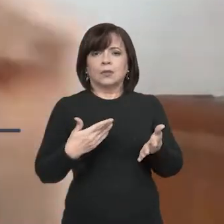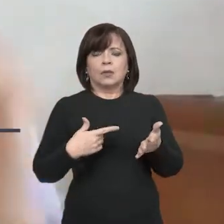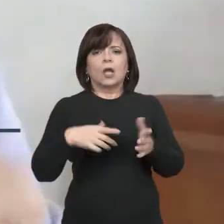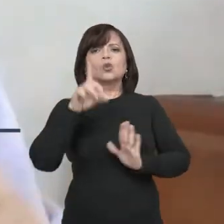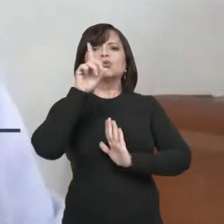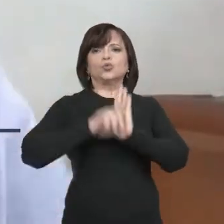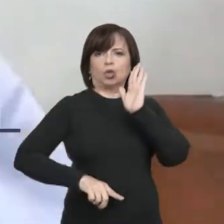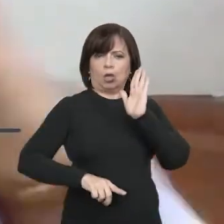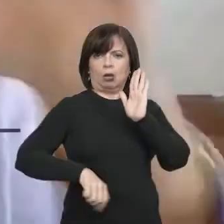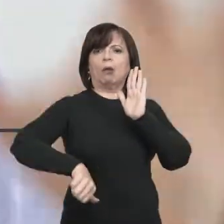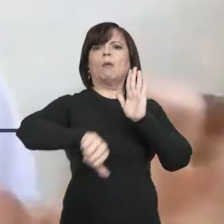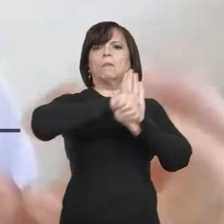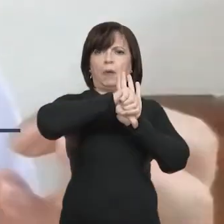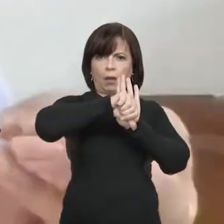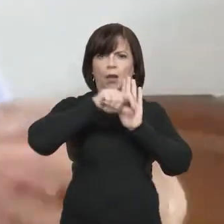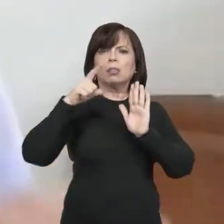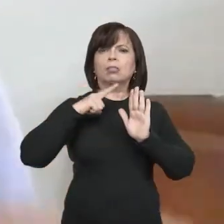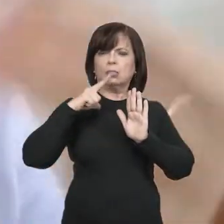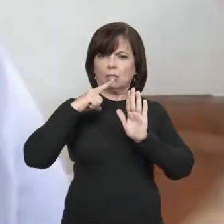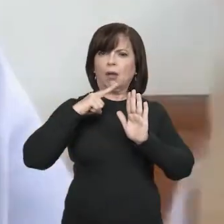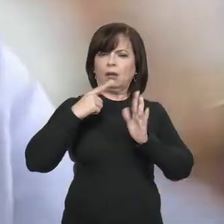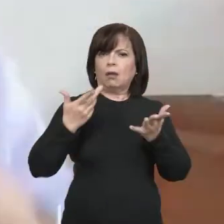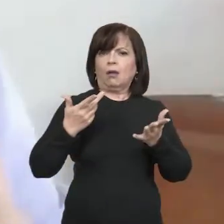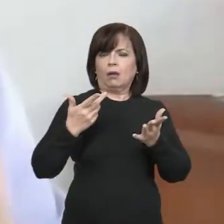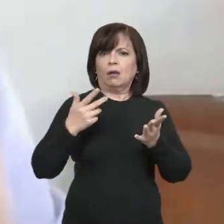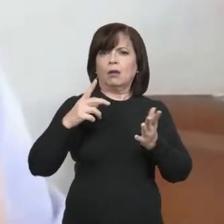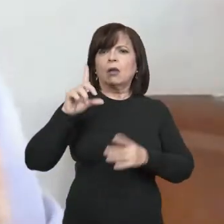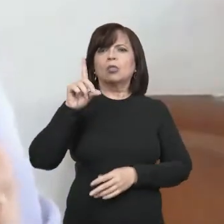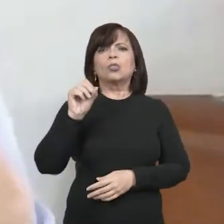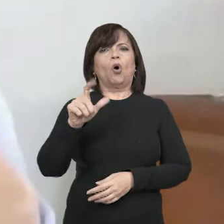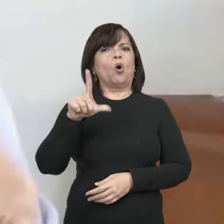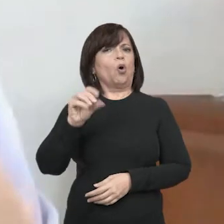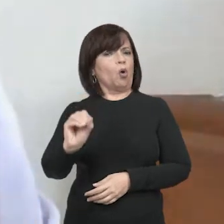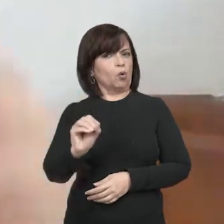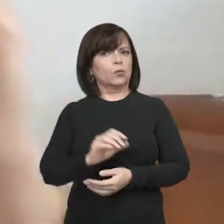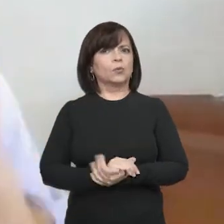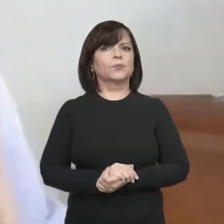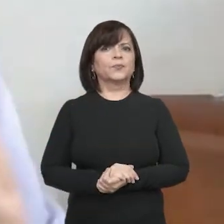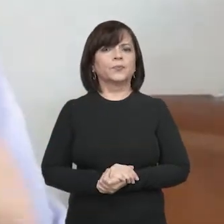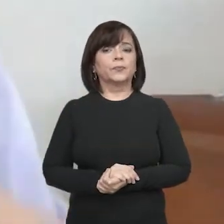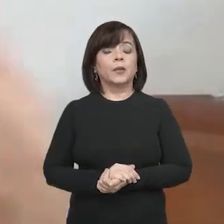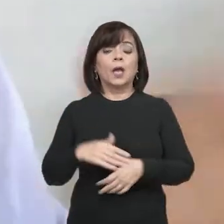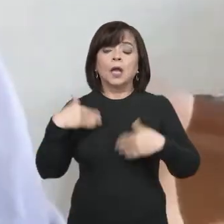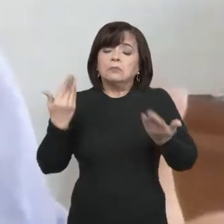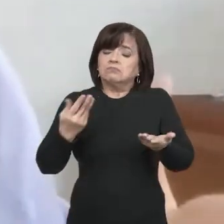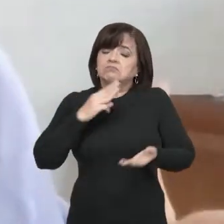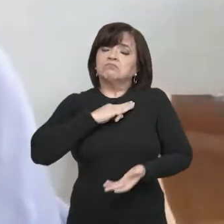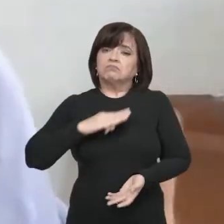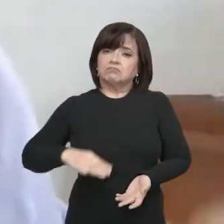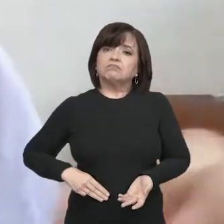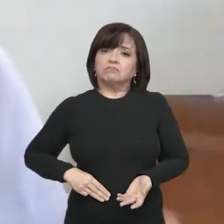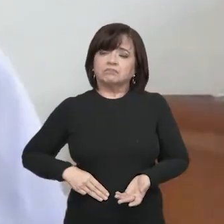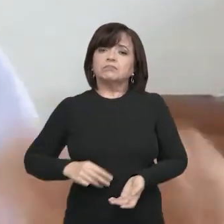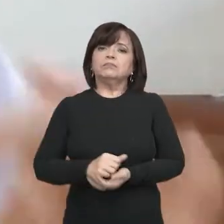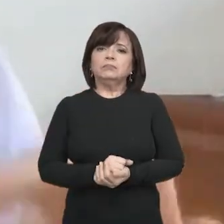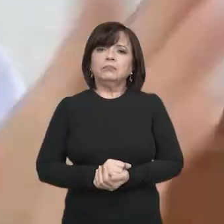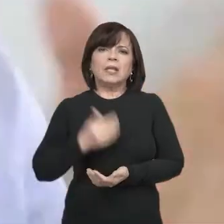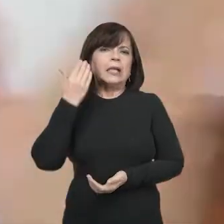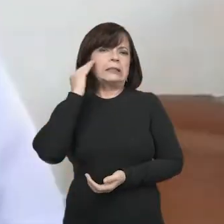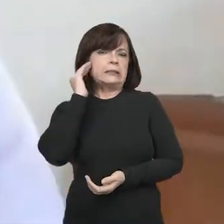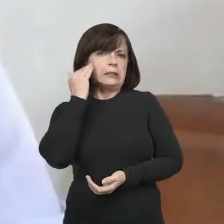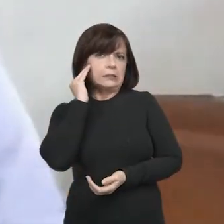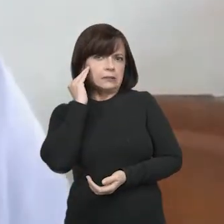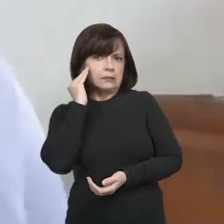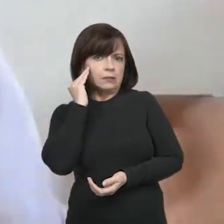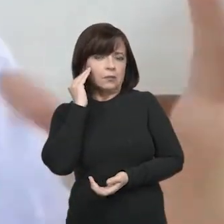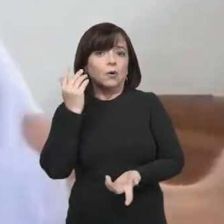morte. E o direito penal contempla o dolo eventual como uma modalidade de dolo. Assim, o Ministério Público entendeu que haveria ali,